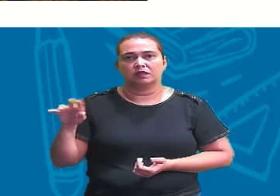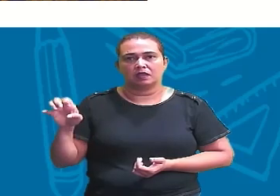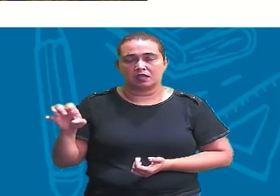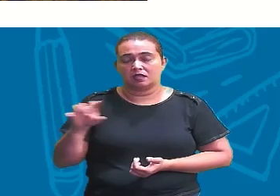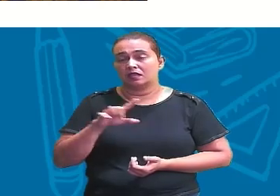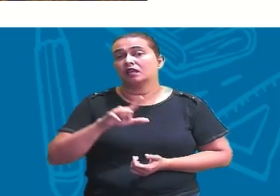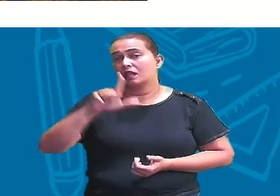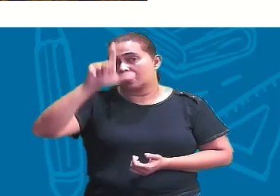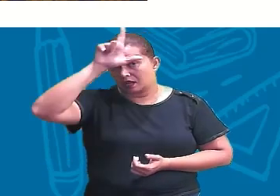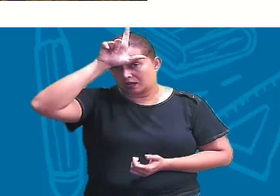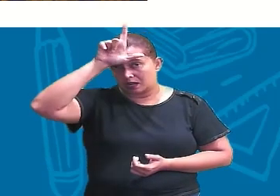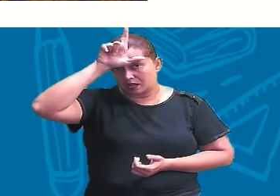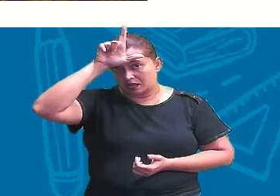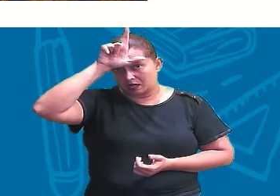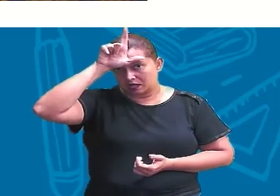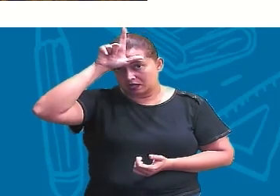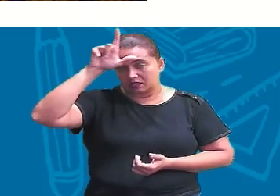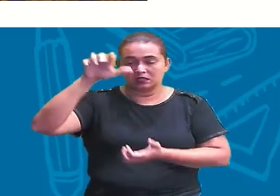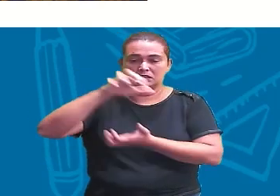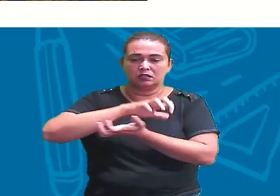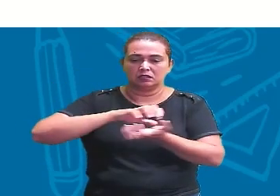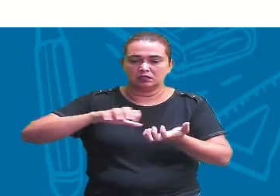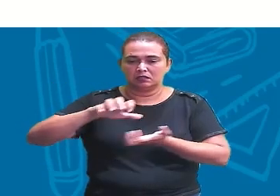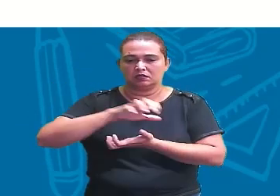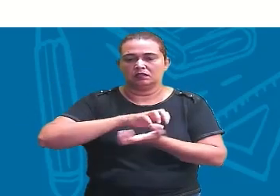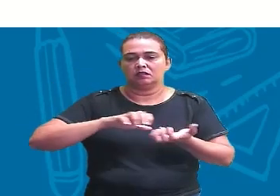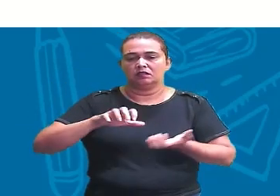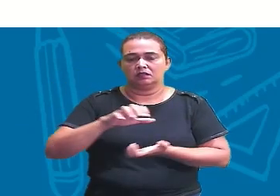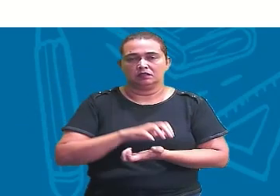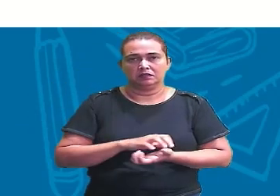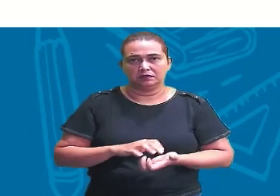dos líderes do movimento, né, dos jacobinos.